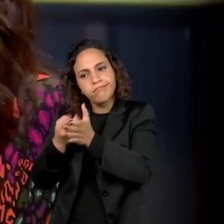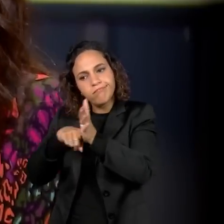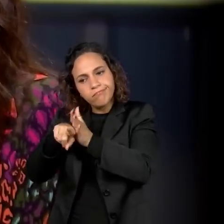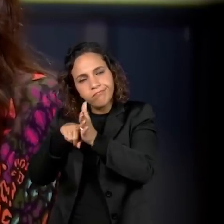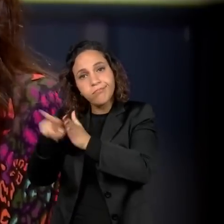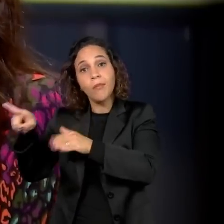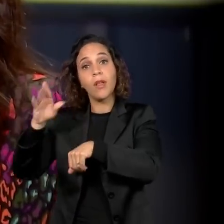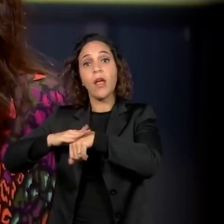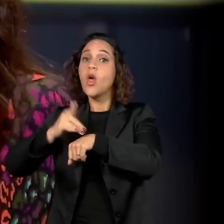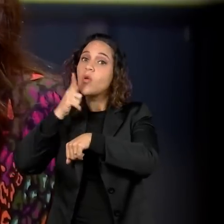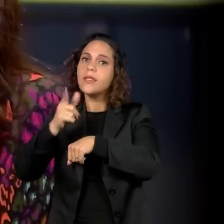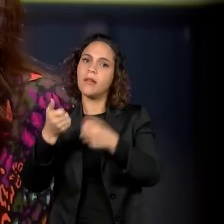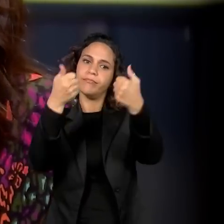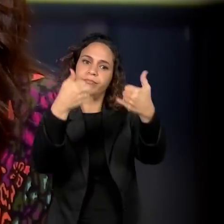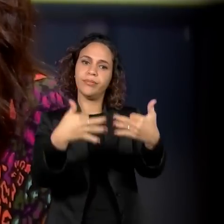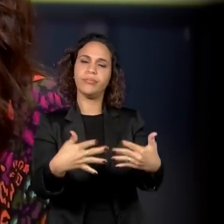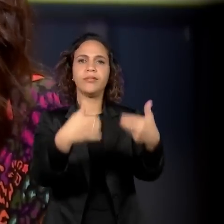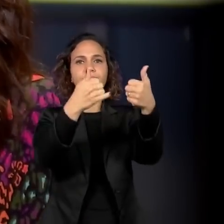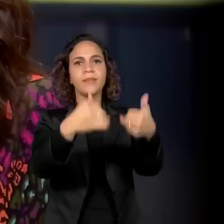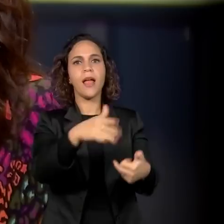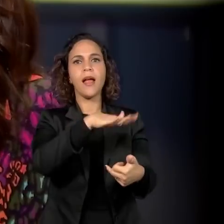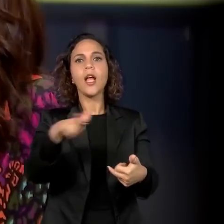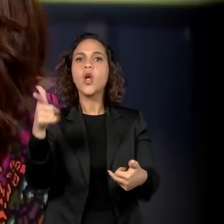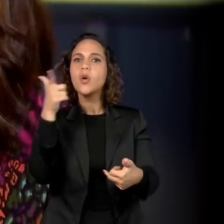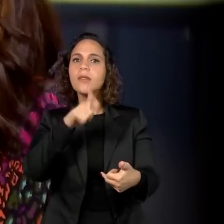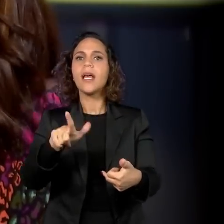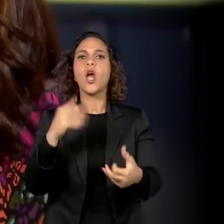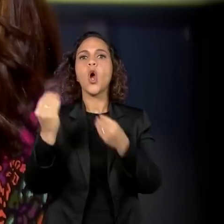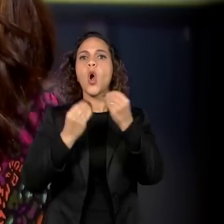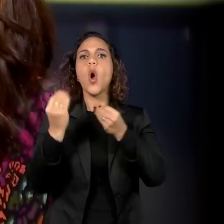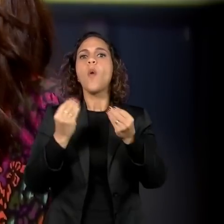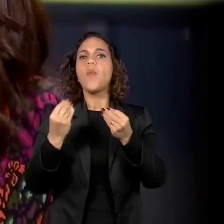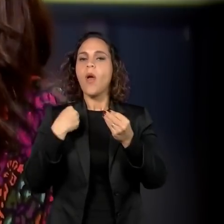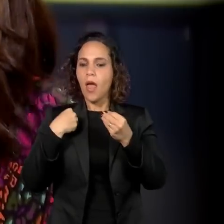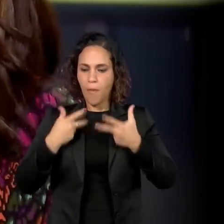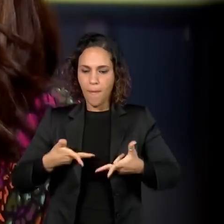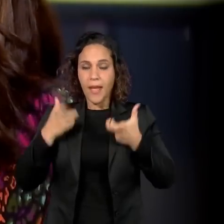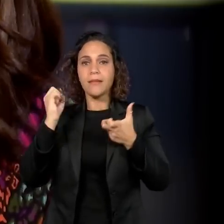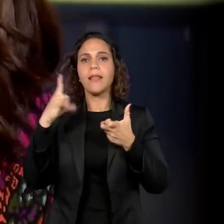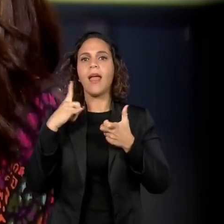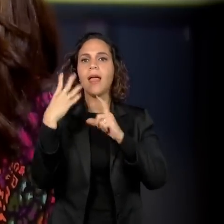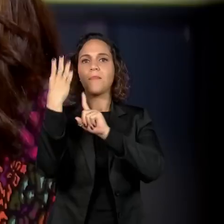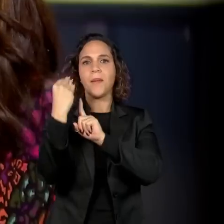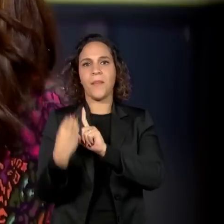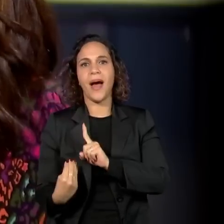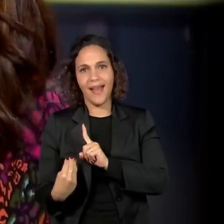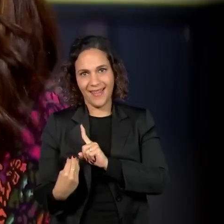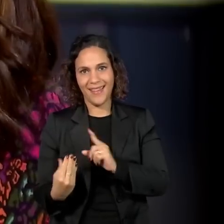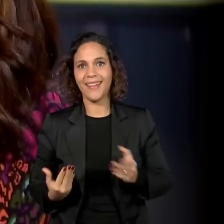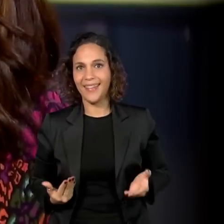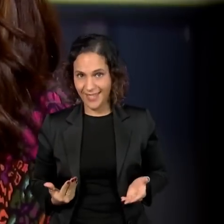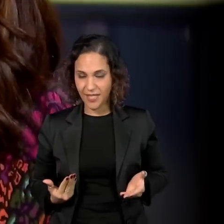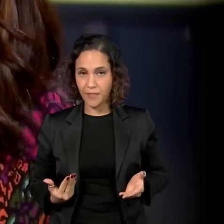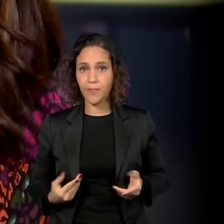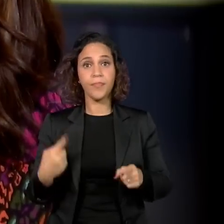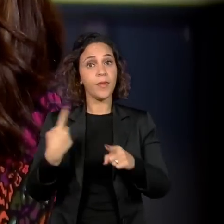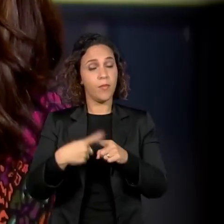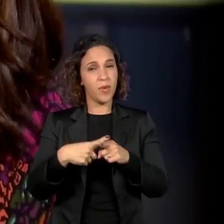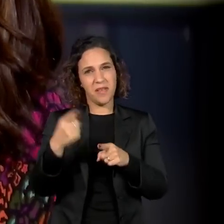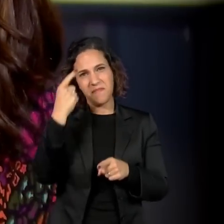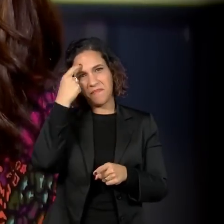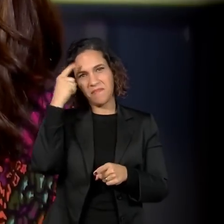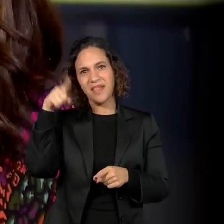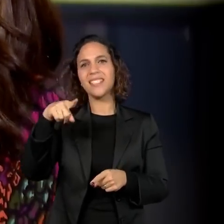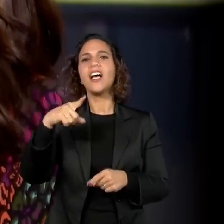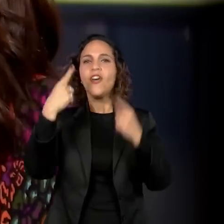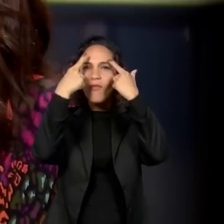dê para essa criança os elementos para que essa criança reconheça quando ela está sendo abusada. Porque o que acontece a ideia que se tem de um abuso, de uma